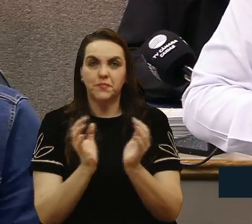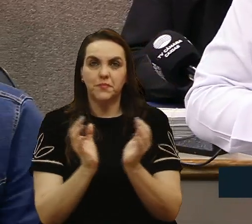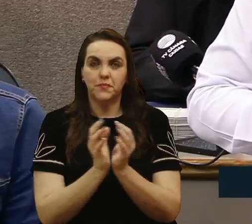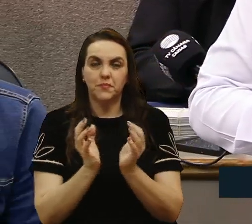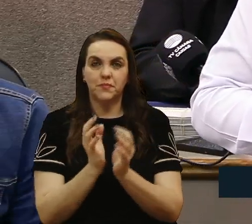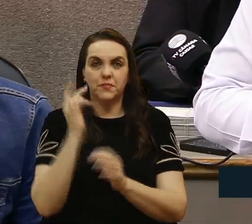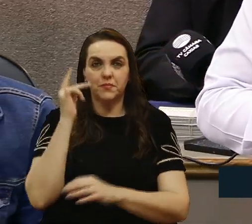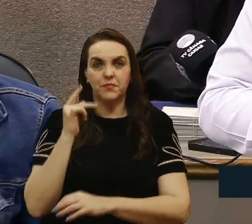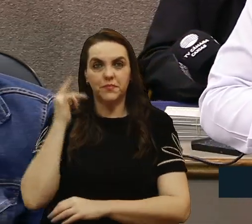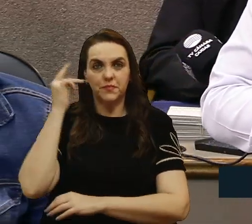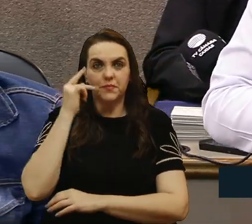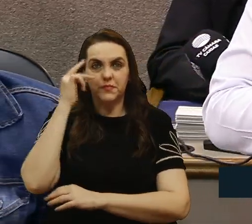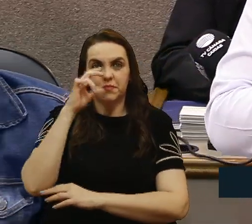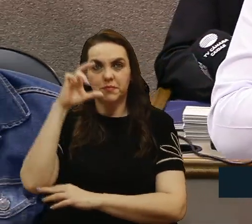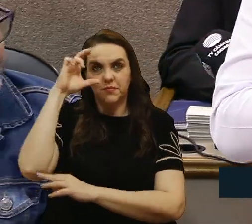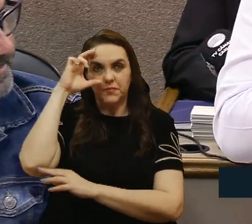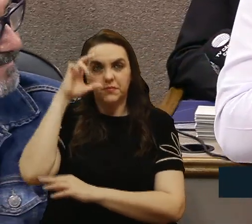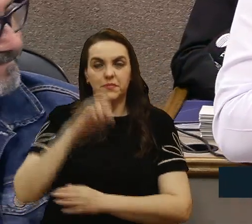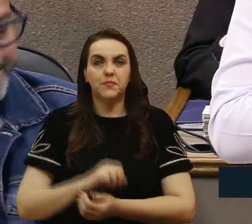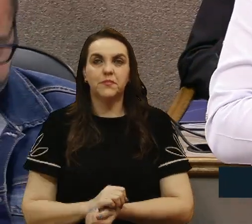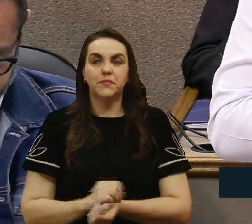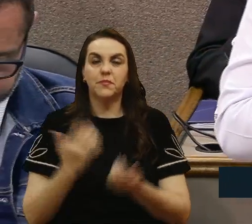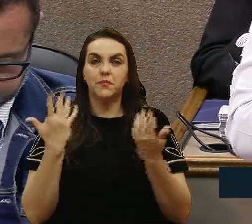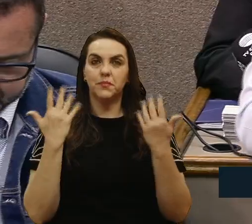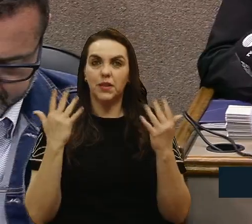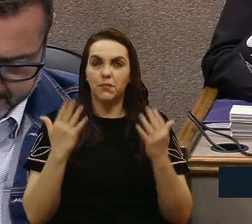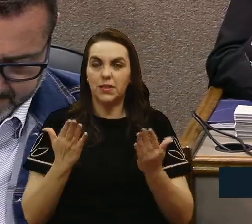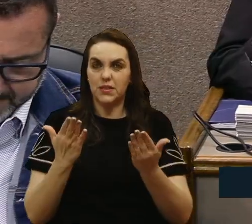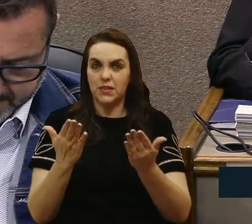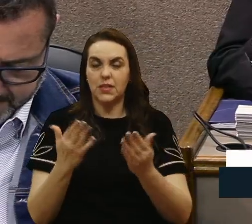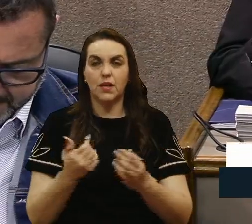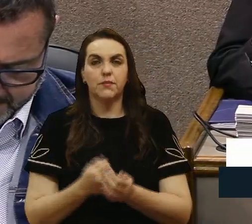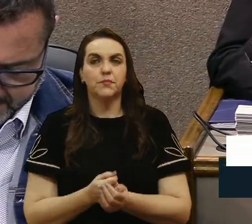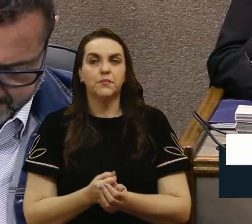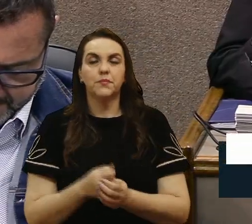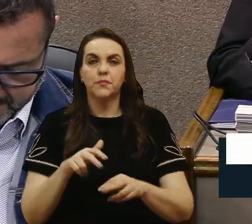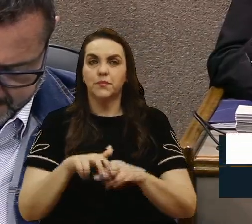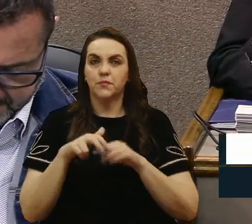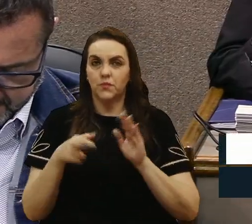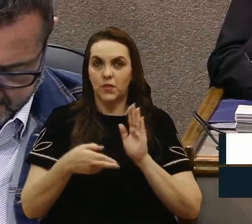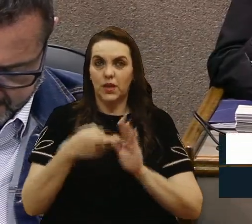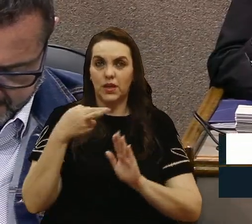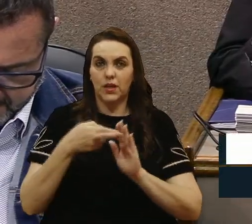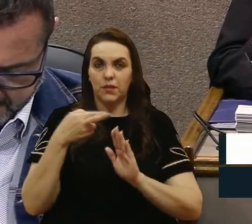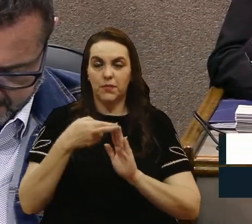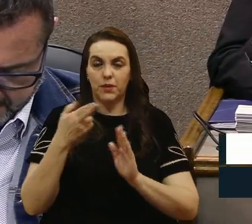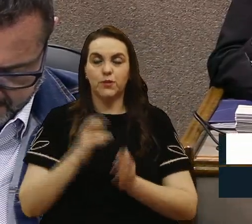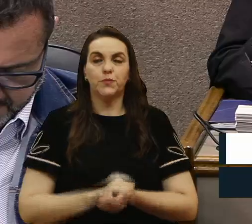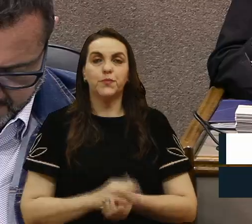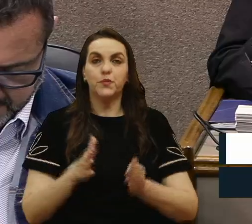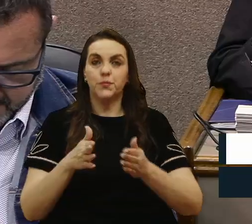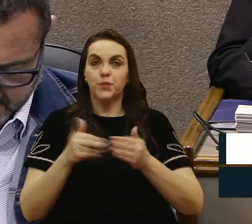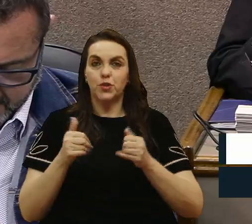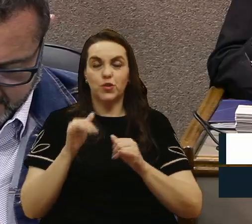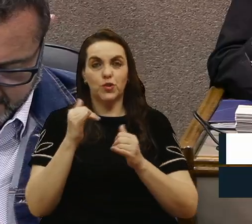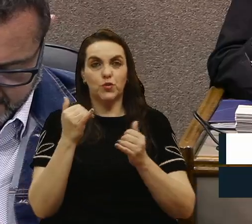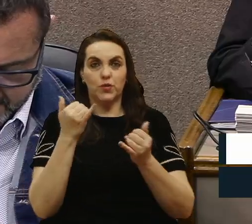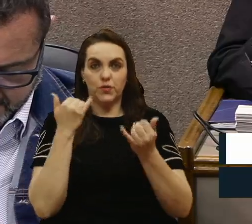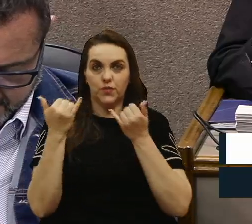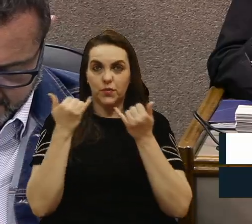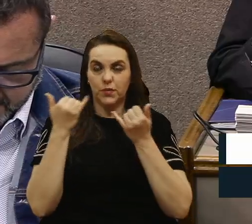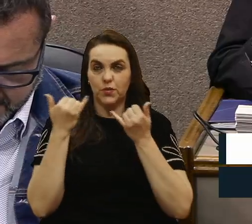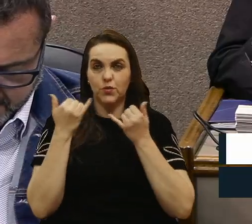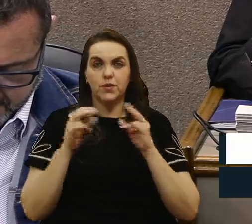vereadora Sandra, parabenizar a Vossa Excelência por este requerimento de pedido de informação